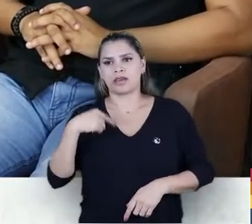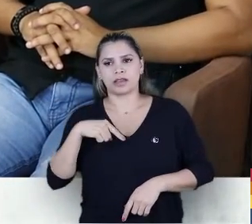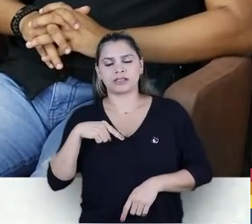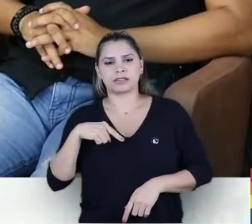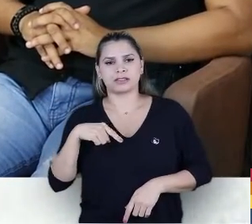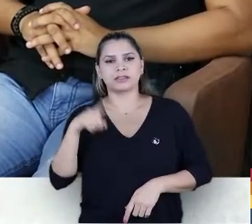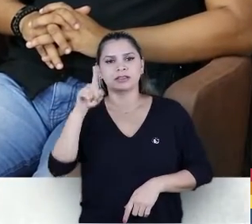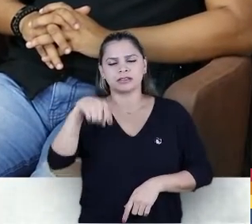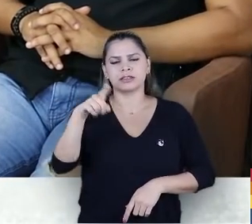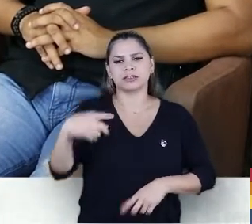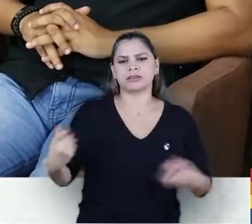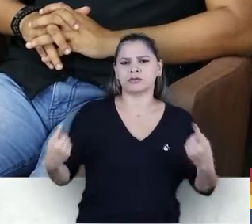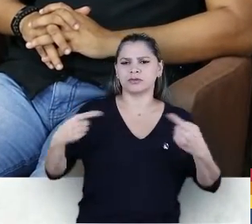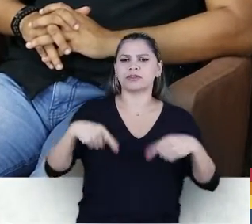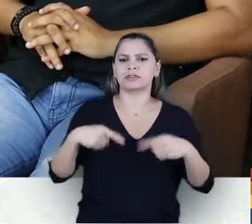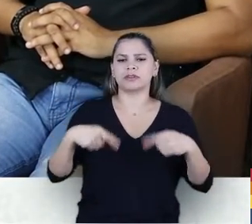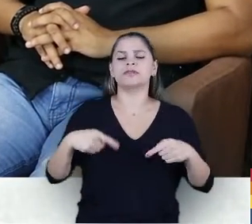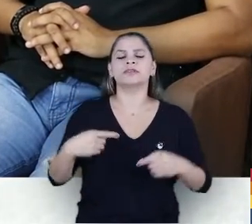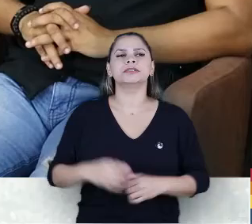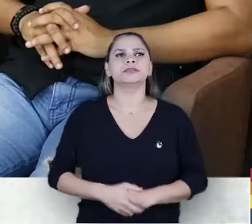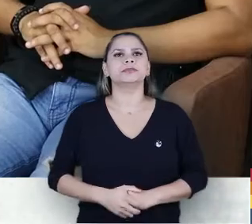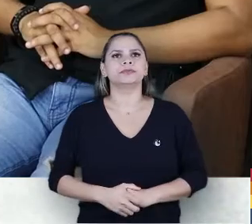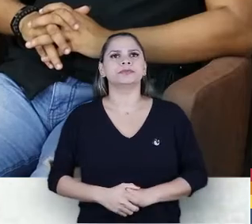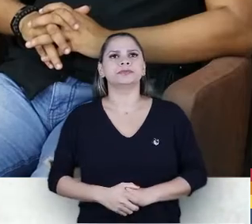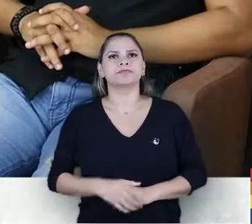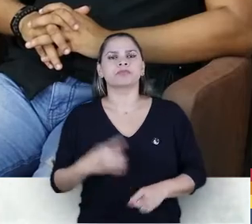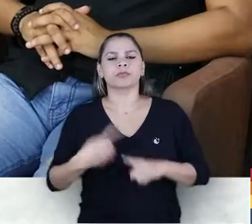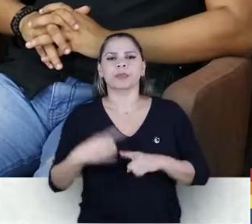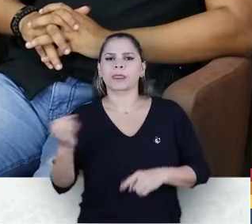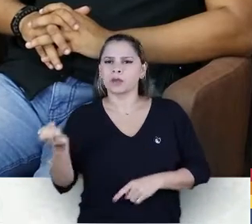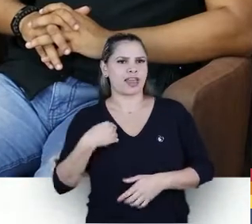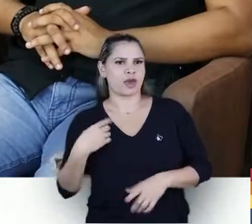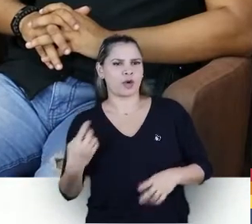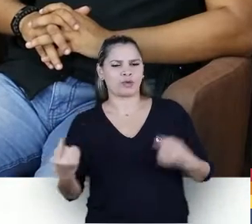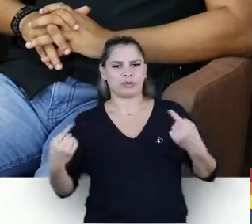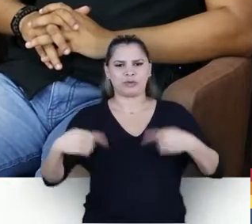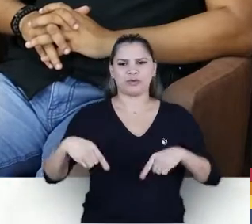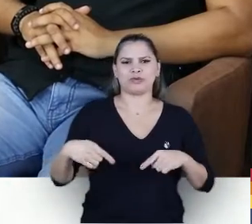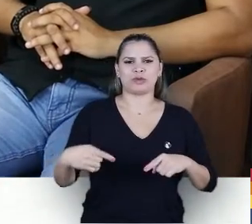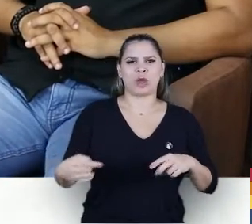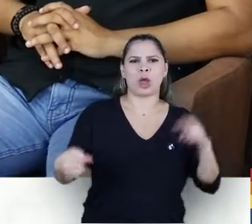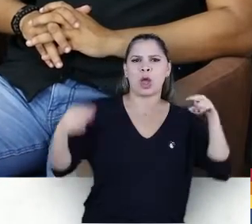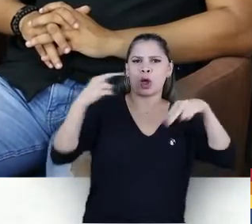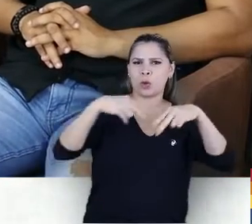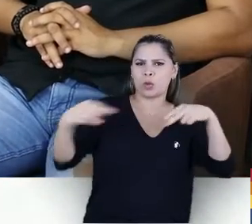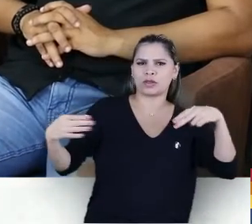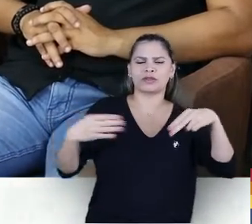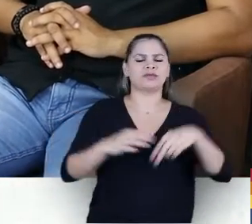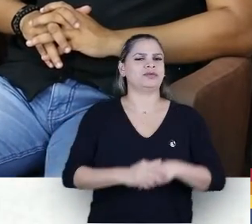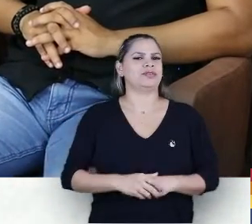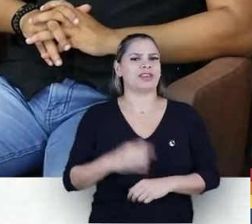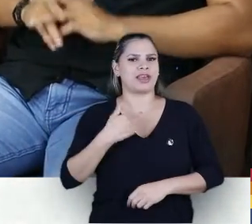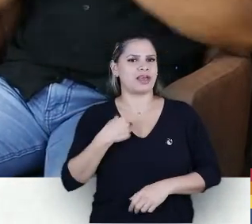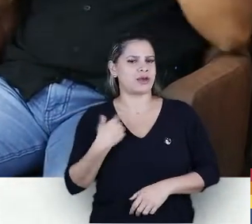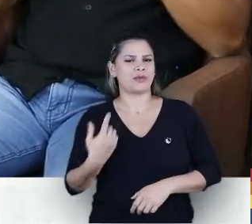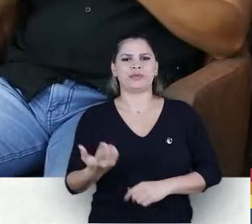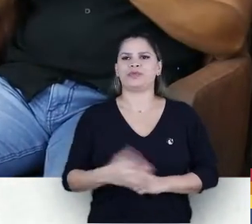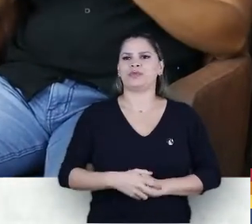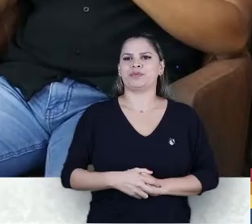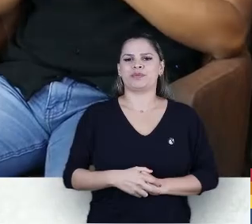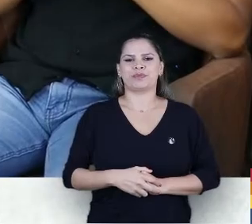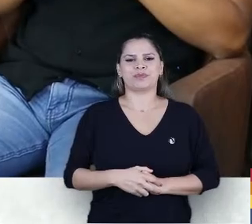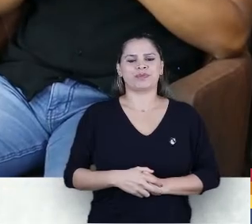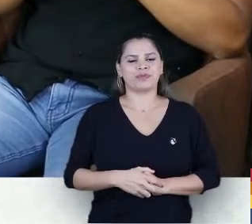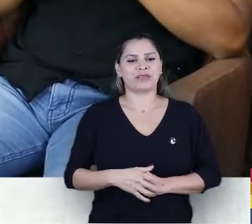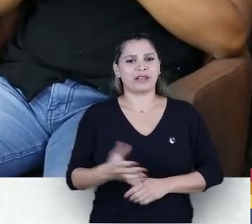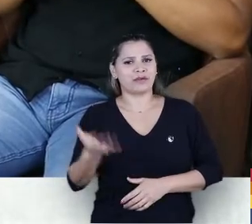que estão realmente relacionadas ao dia a dia do aluno. E esse vai ser o nosso desafio, né? Porque eu ainda percebo assim de novo, o novo,